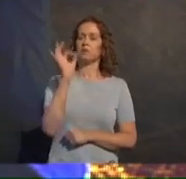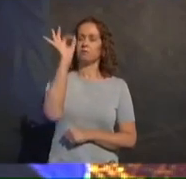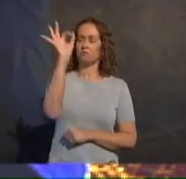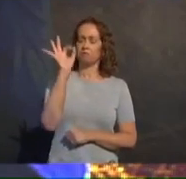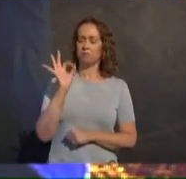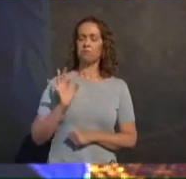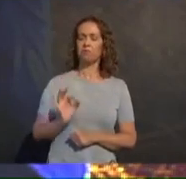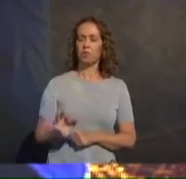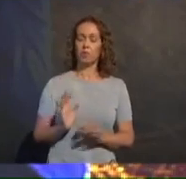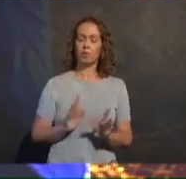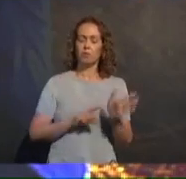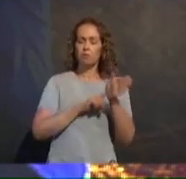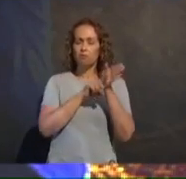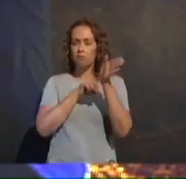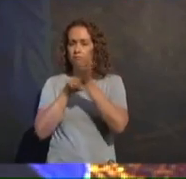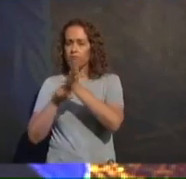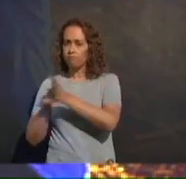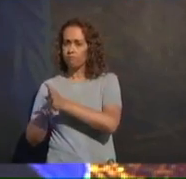mundo.